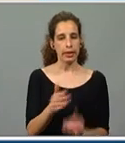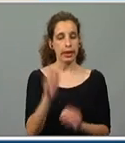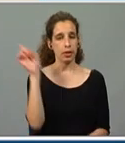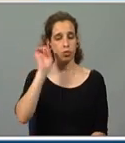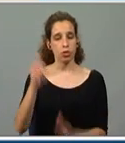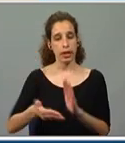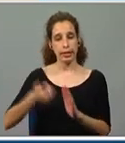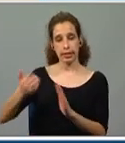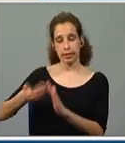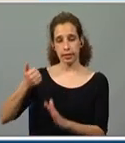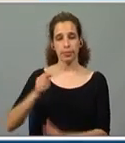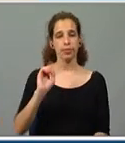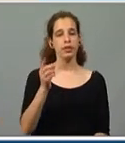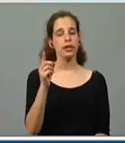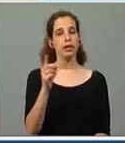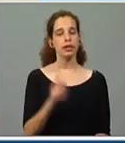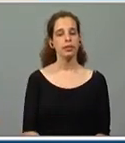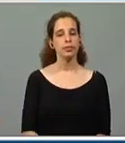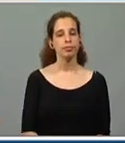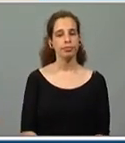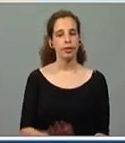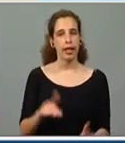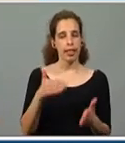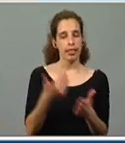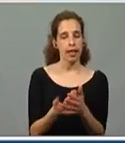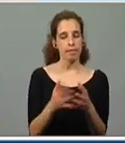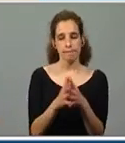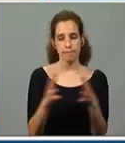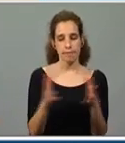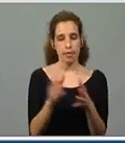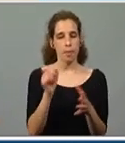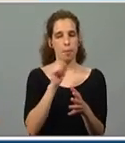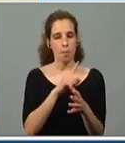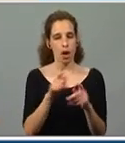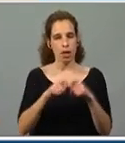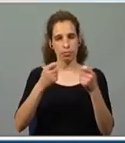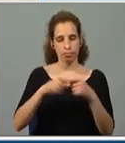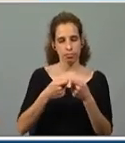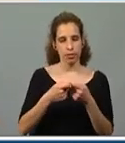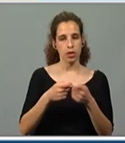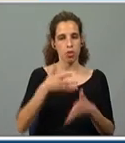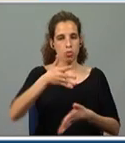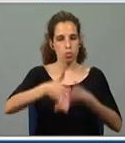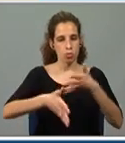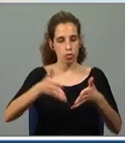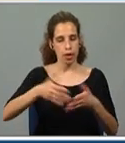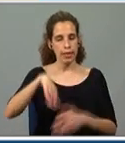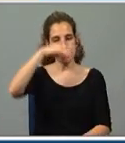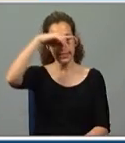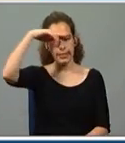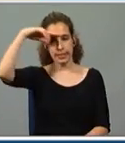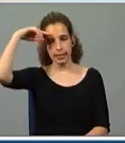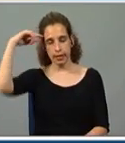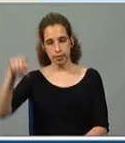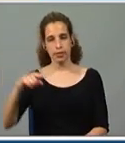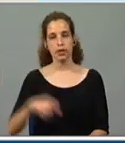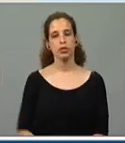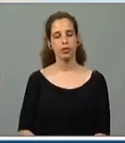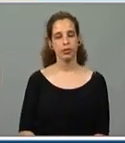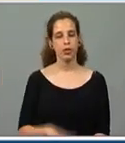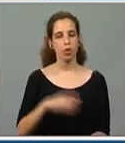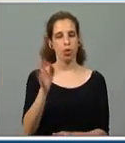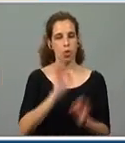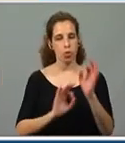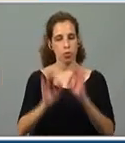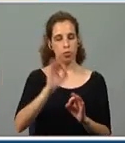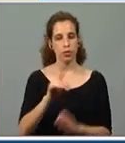inicial. Estes resíduos, dadas as suas dimensões, podem danificar os equipamentos e dificultar o tratamento a jusante. Um